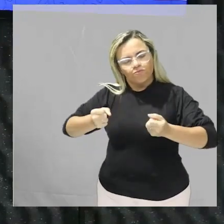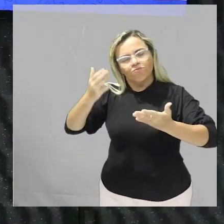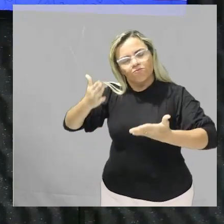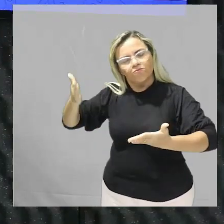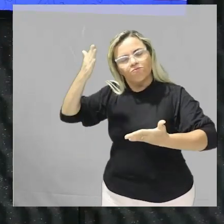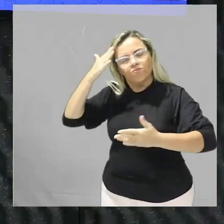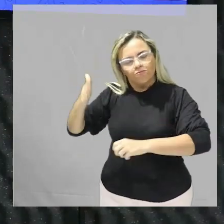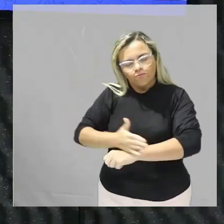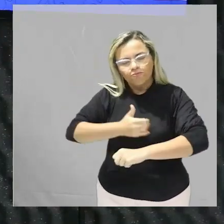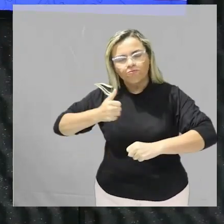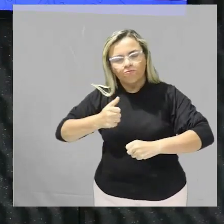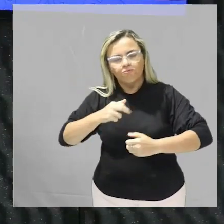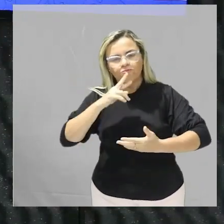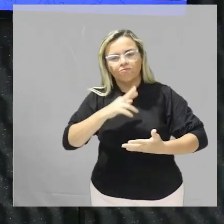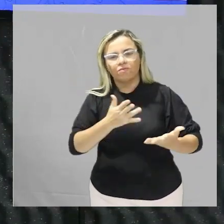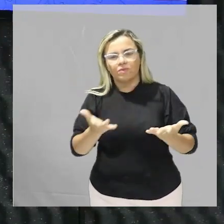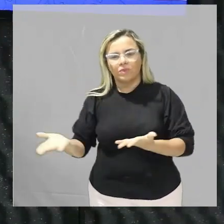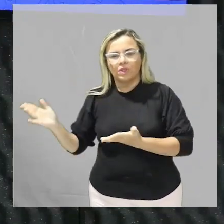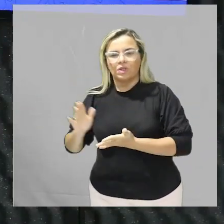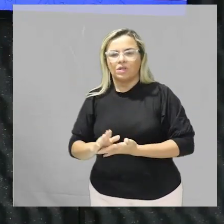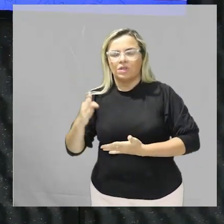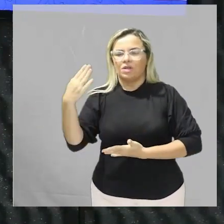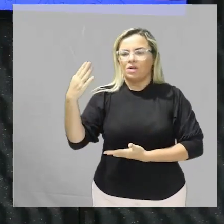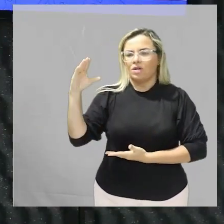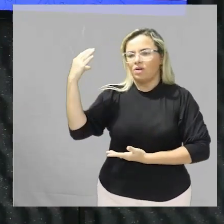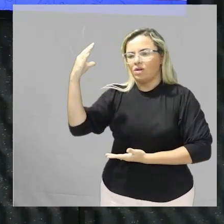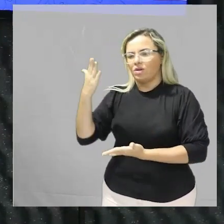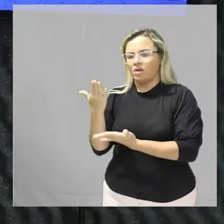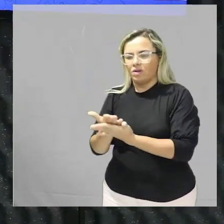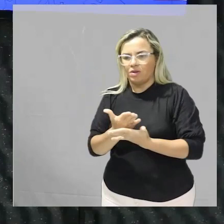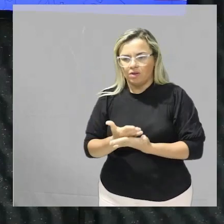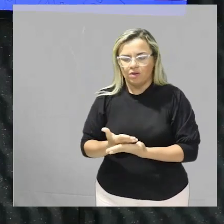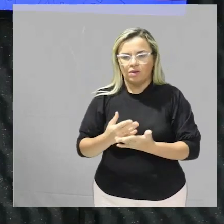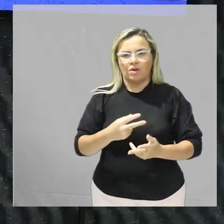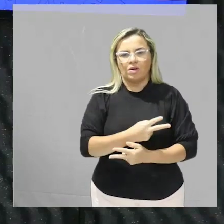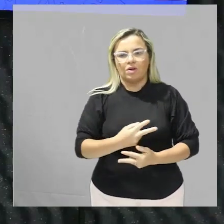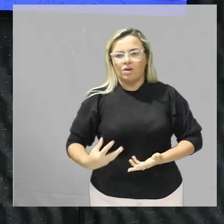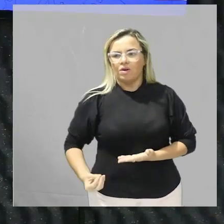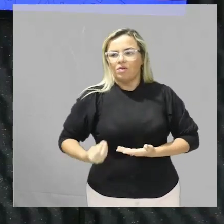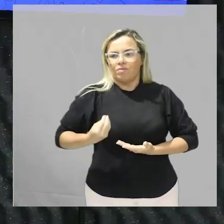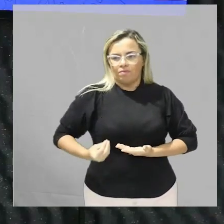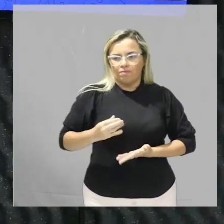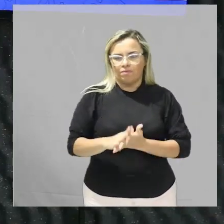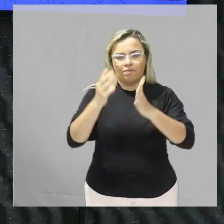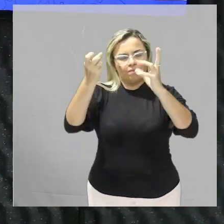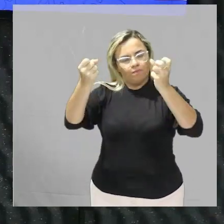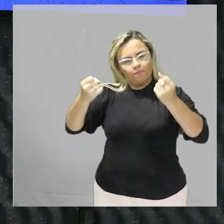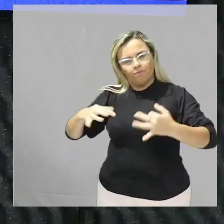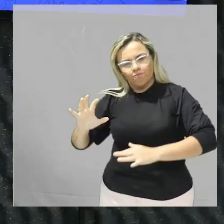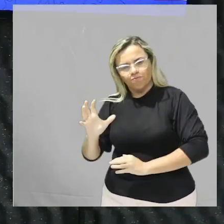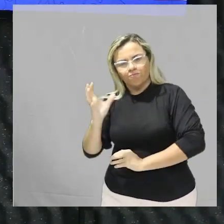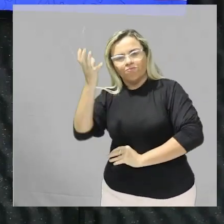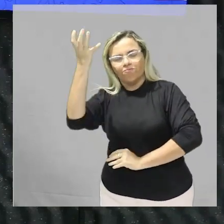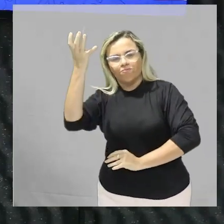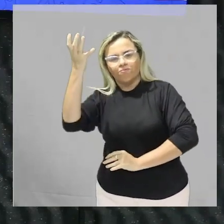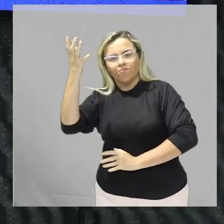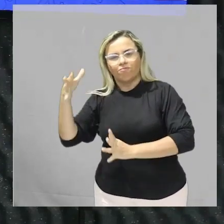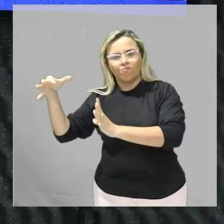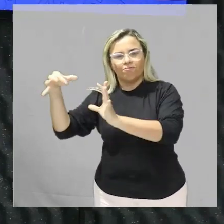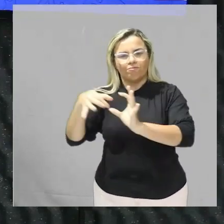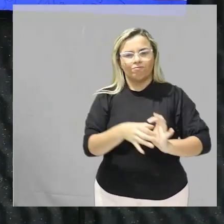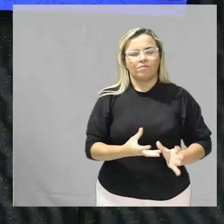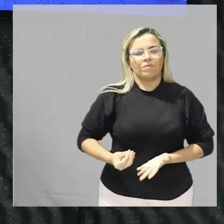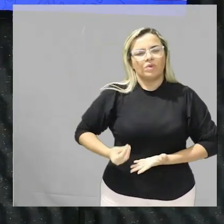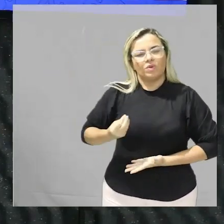entender melhor, tá? Então, o que ela diz? A biologia é uma ciência que estuda os seres vivos e explica os fenômenos ligados à